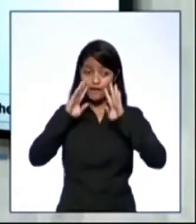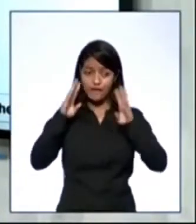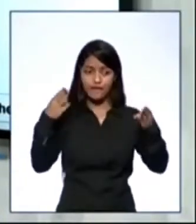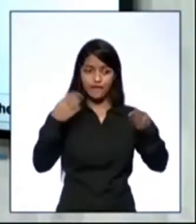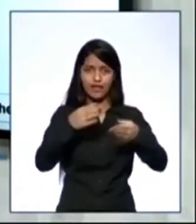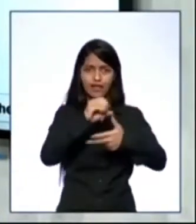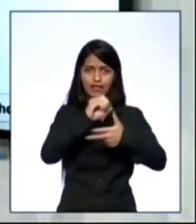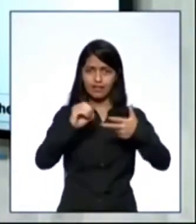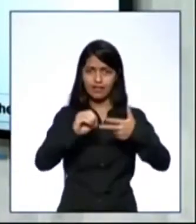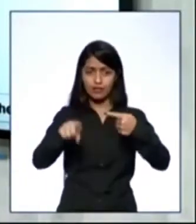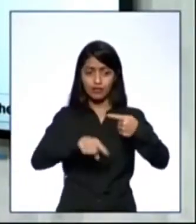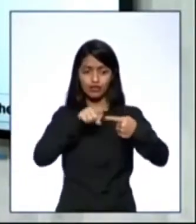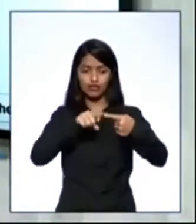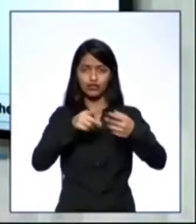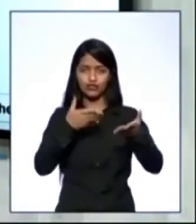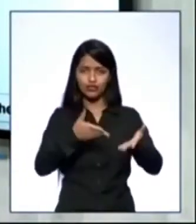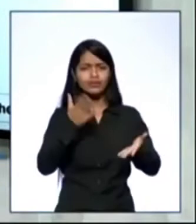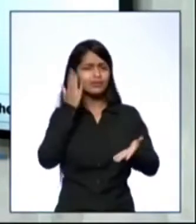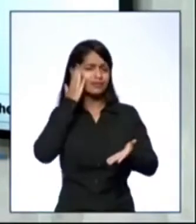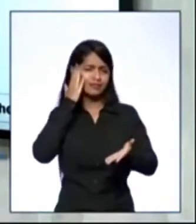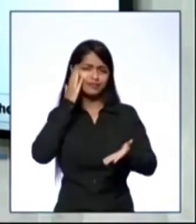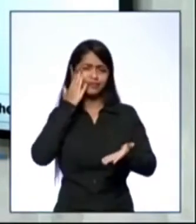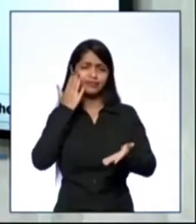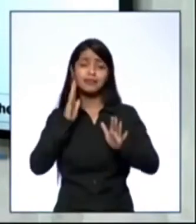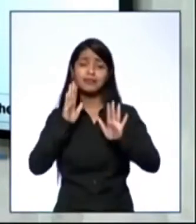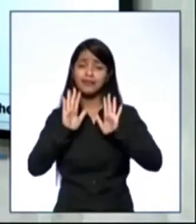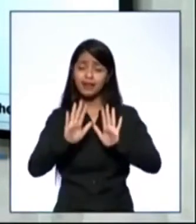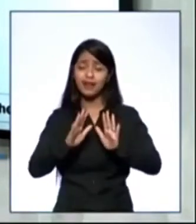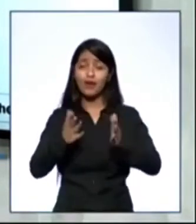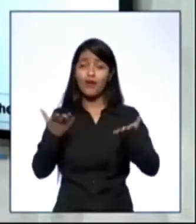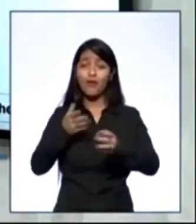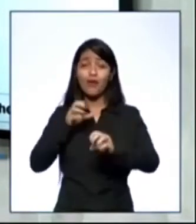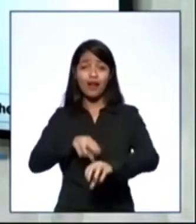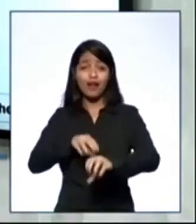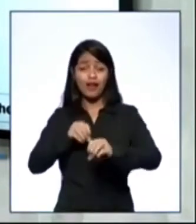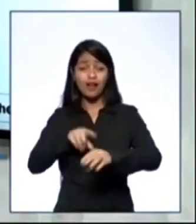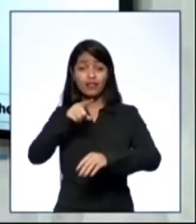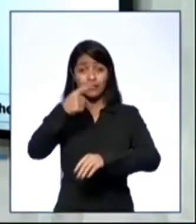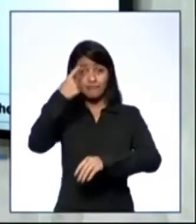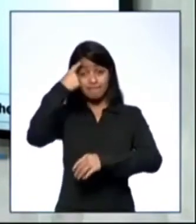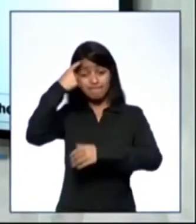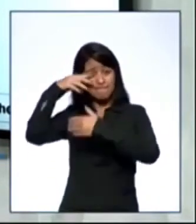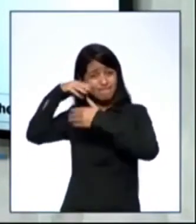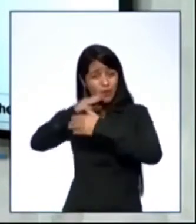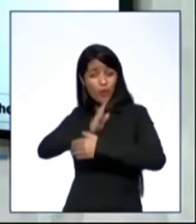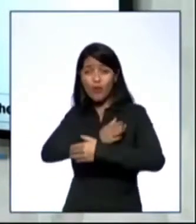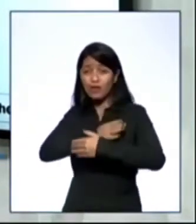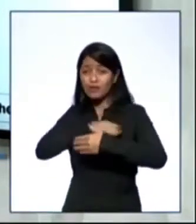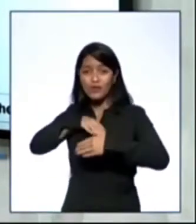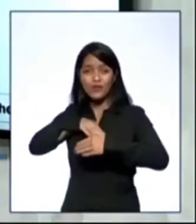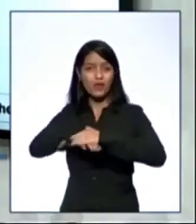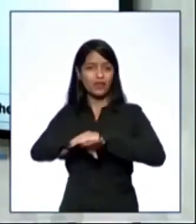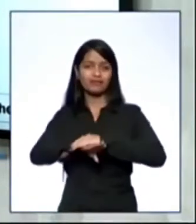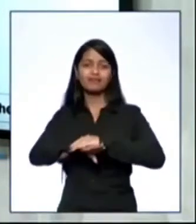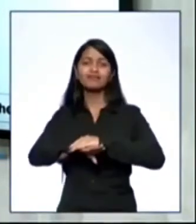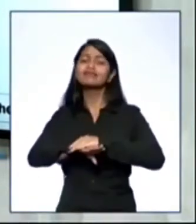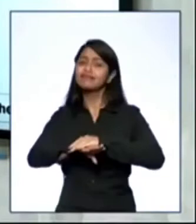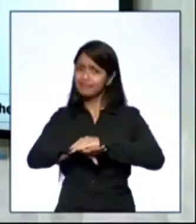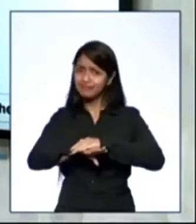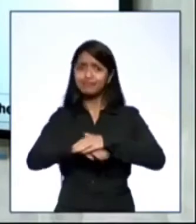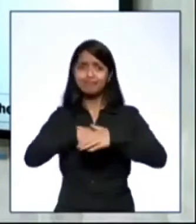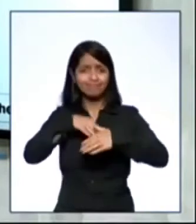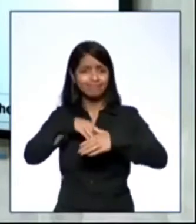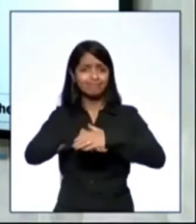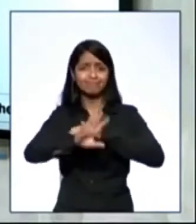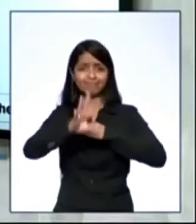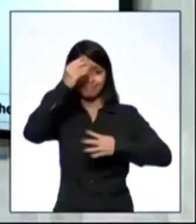nossa ideia é de Enem, eu sei disso. Mas, meu, essa aula você guarda no seu coração. Essa aula você guarda no seu coração.